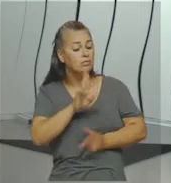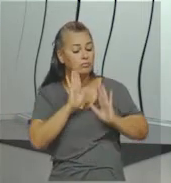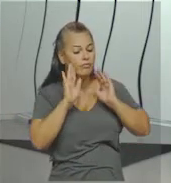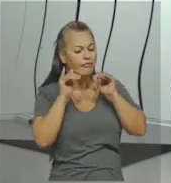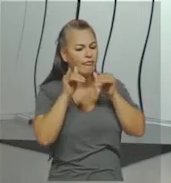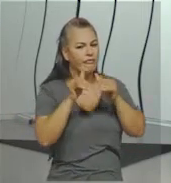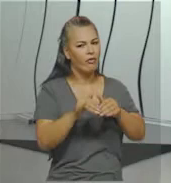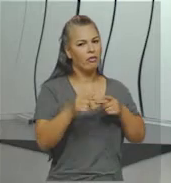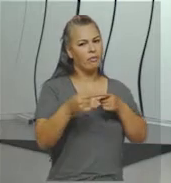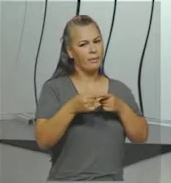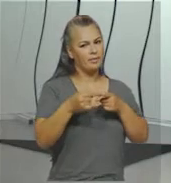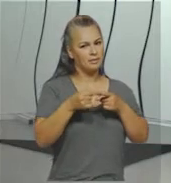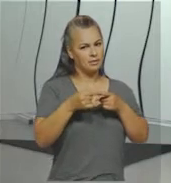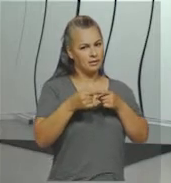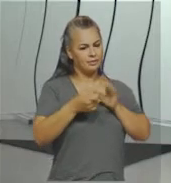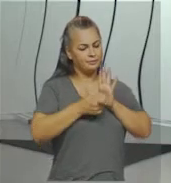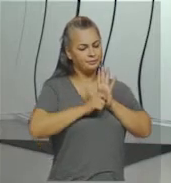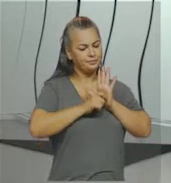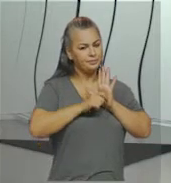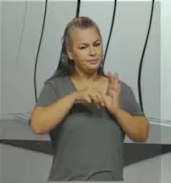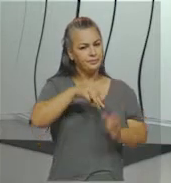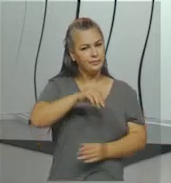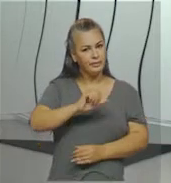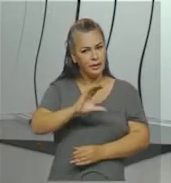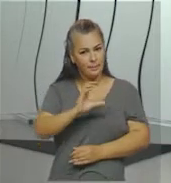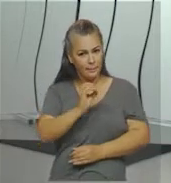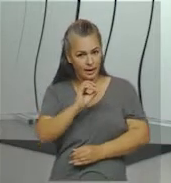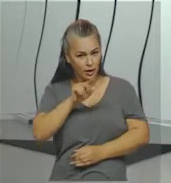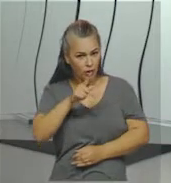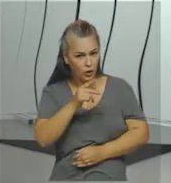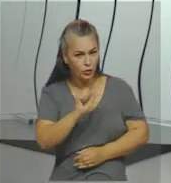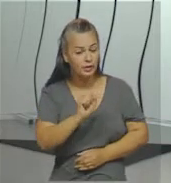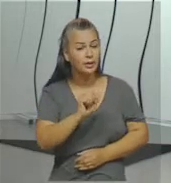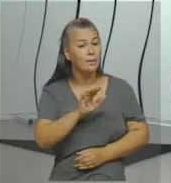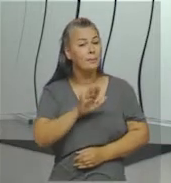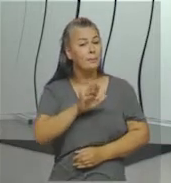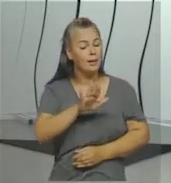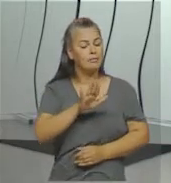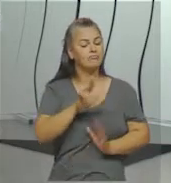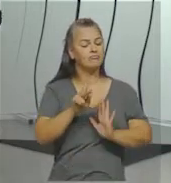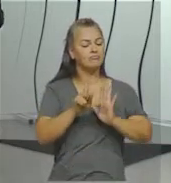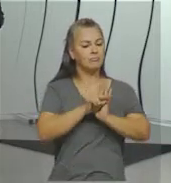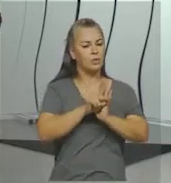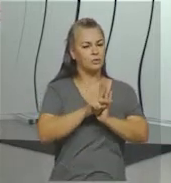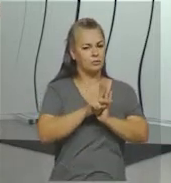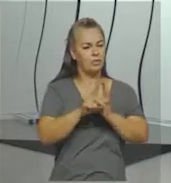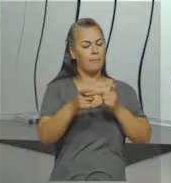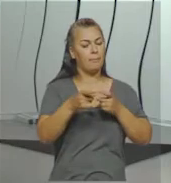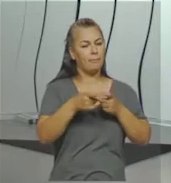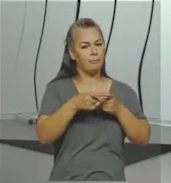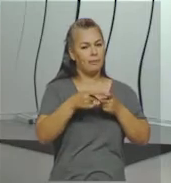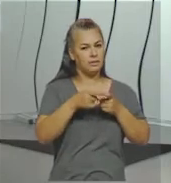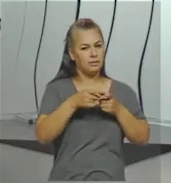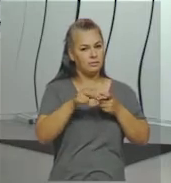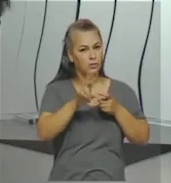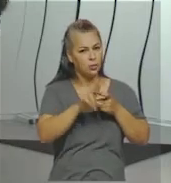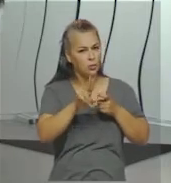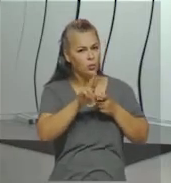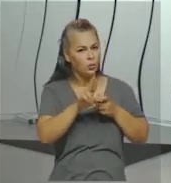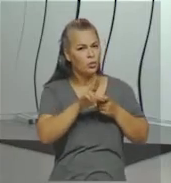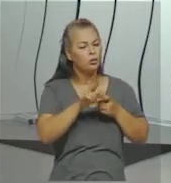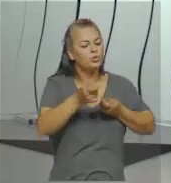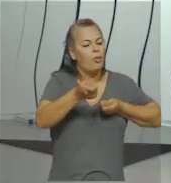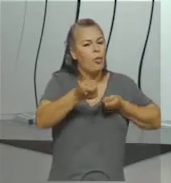acalmando algumas sensações e aí são benéficas na medicina,